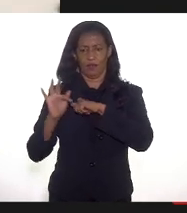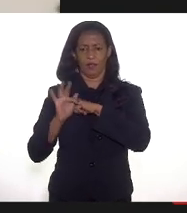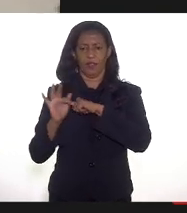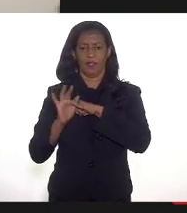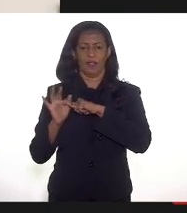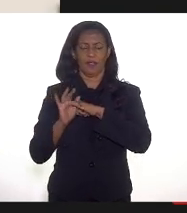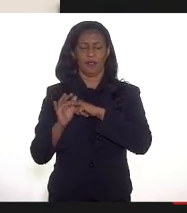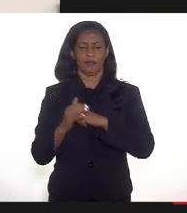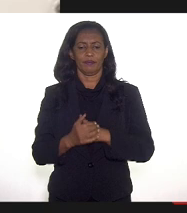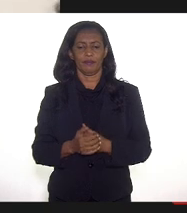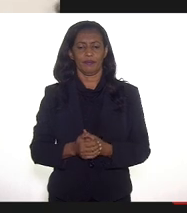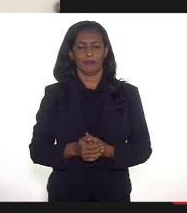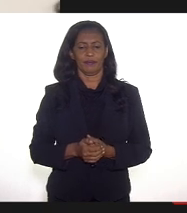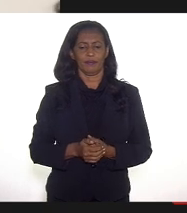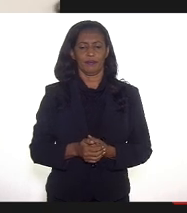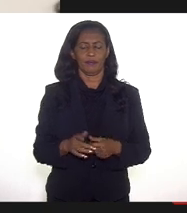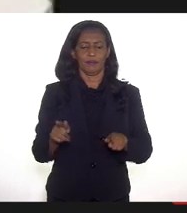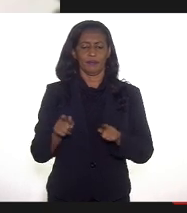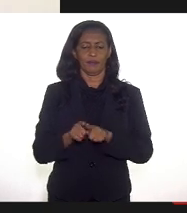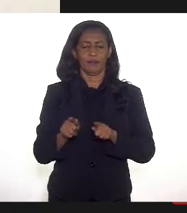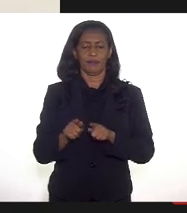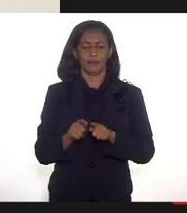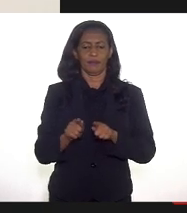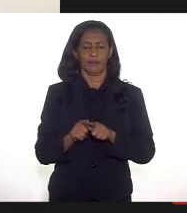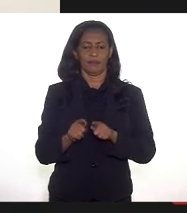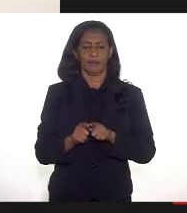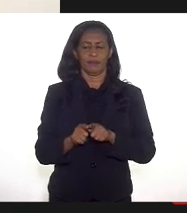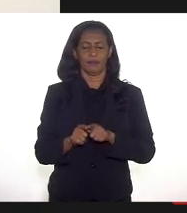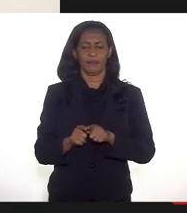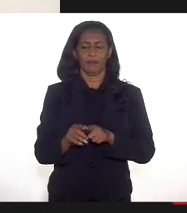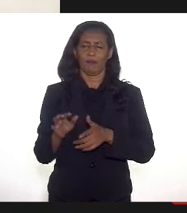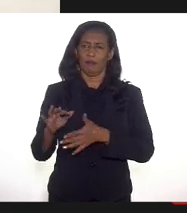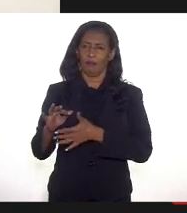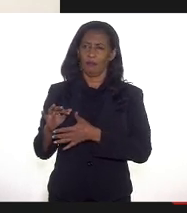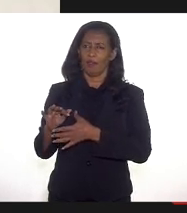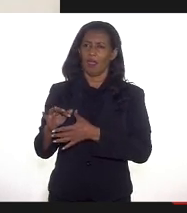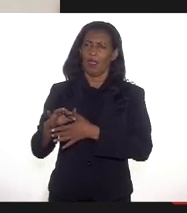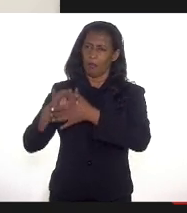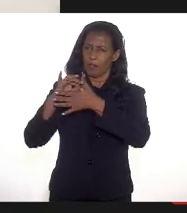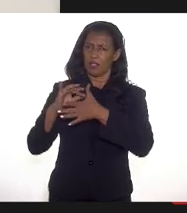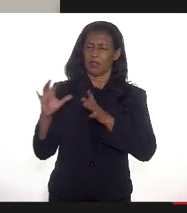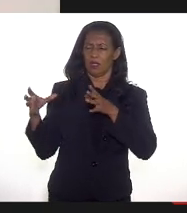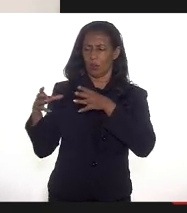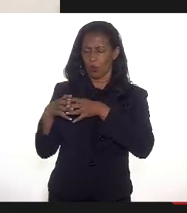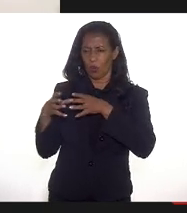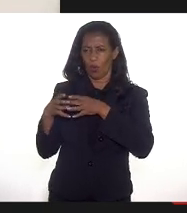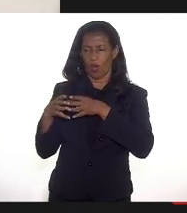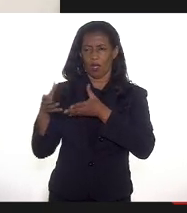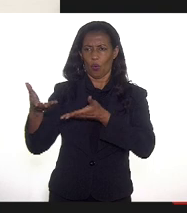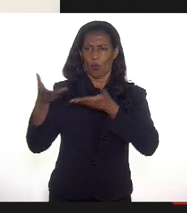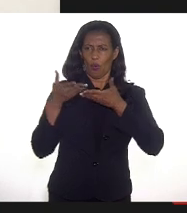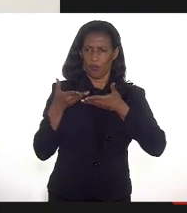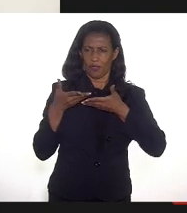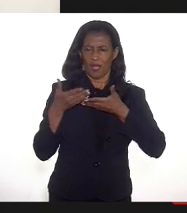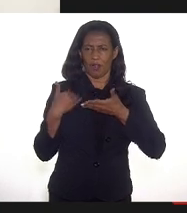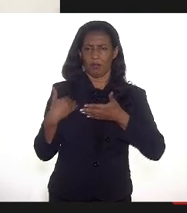e também representando os colegas aí da FATEC da Educação, que me convidaram